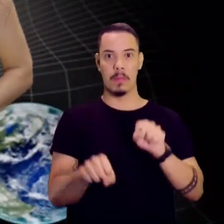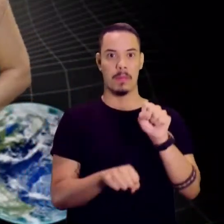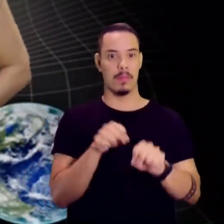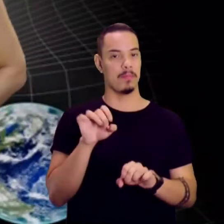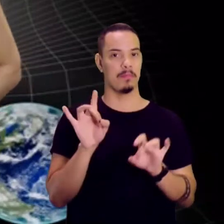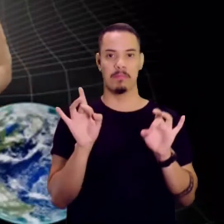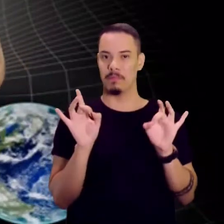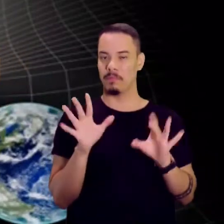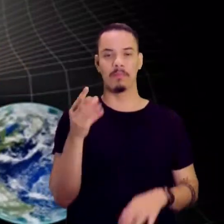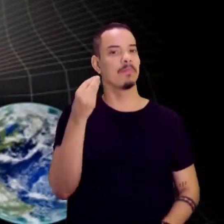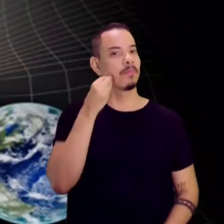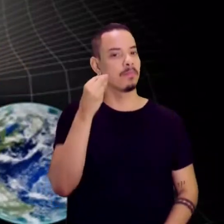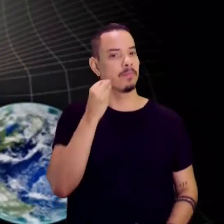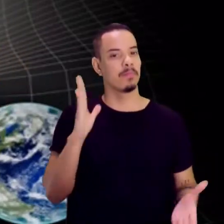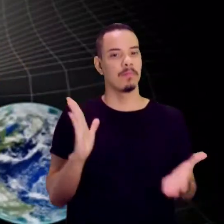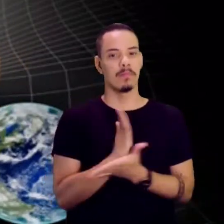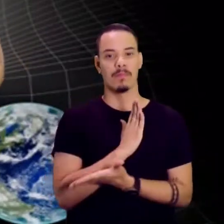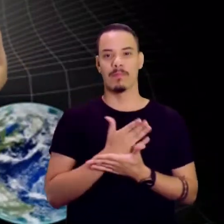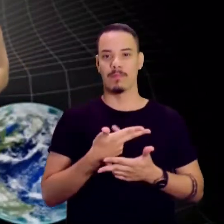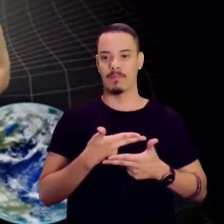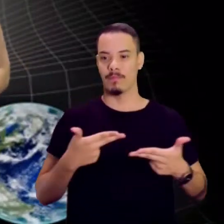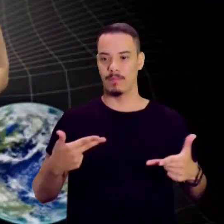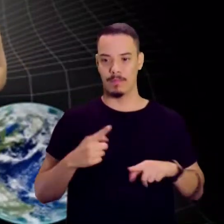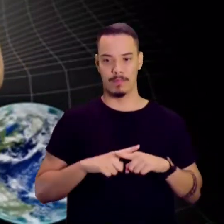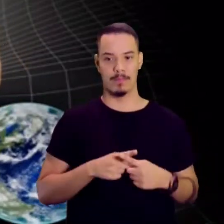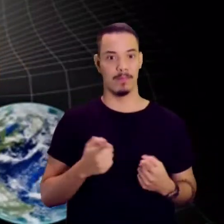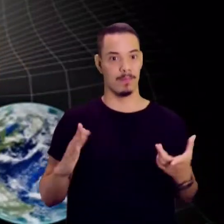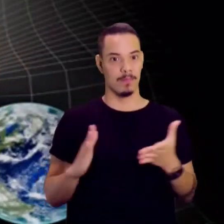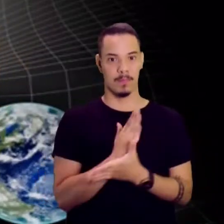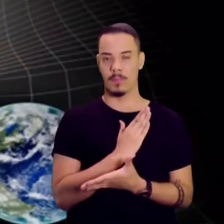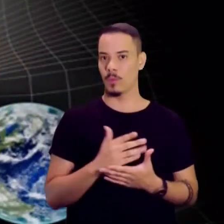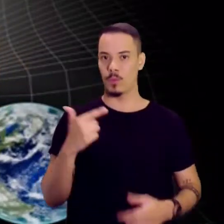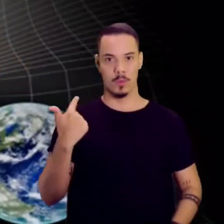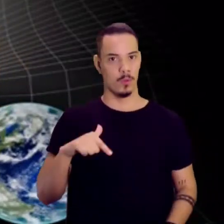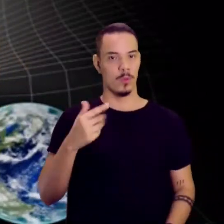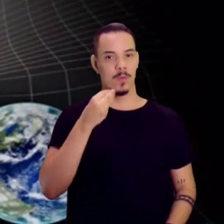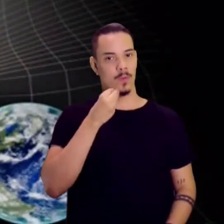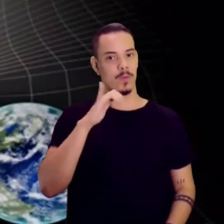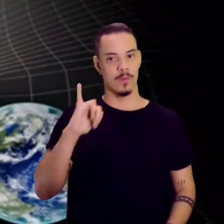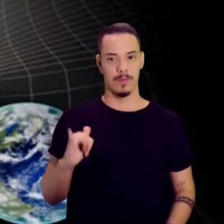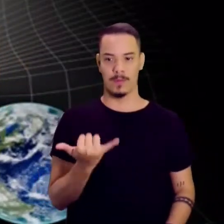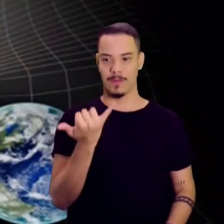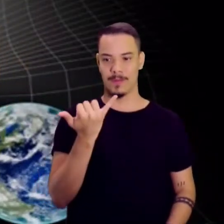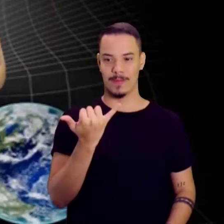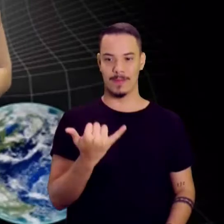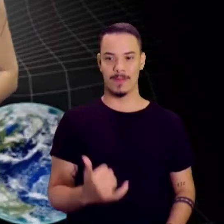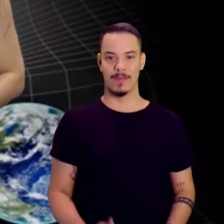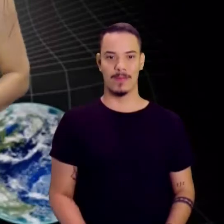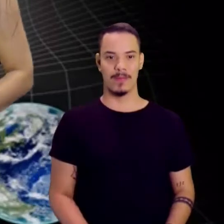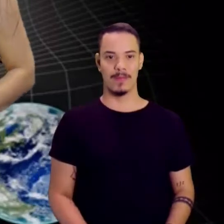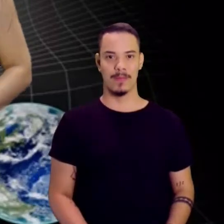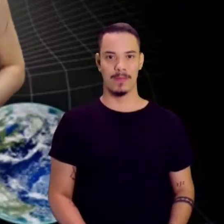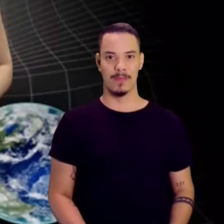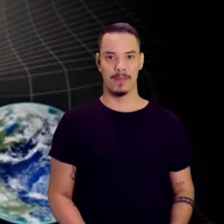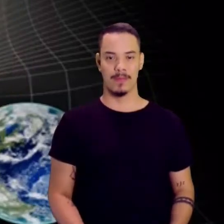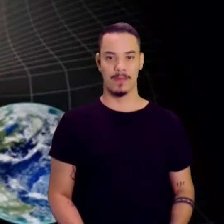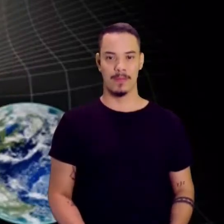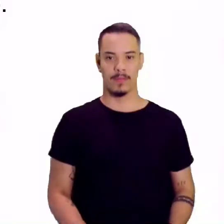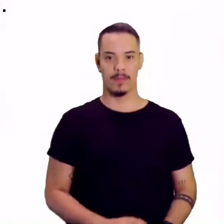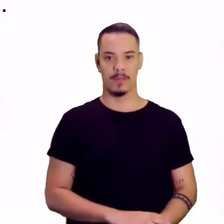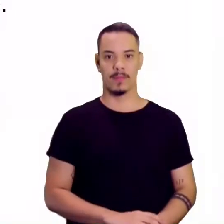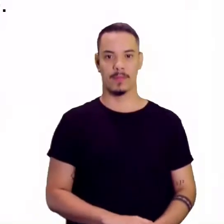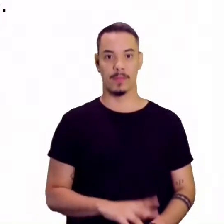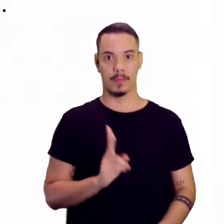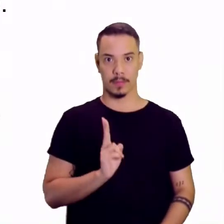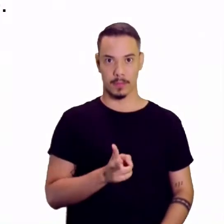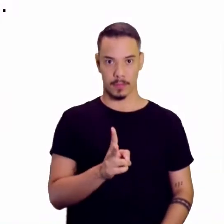muito experimento, muita coisa, né? Mas a gente não, alguns desses aí não tivemos oportunidade. Vamos continuar? Vamos lá. Vamos lá, pessoal,